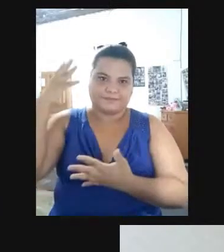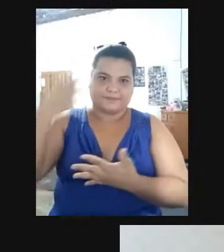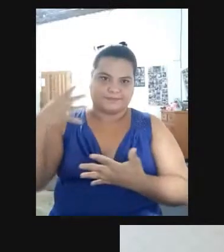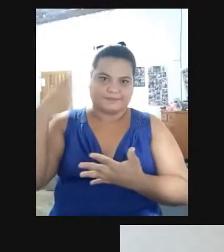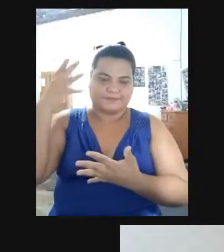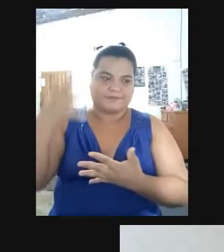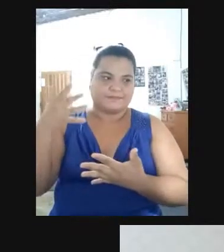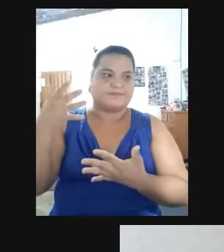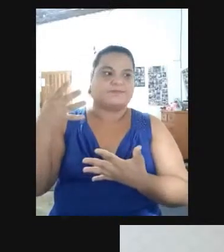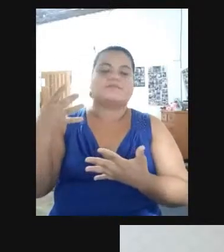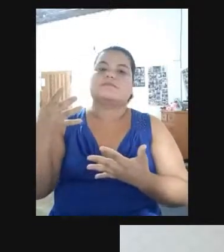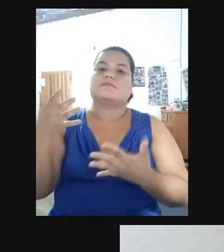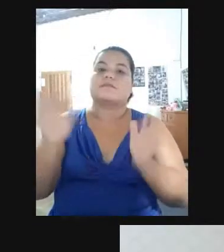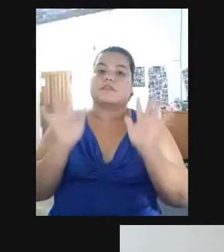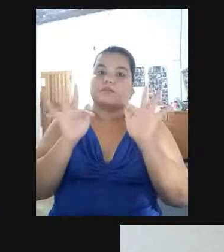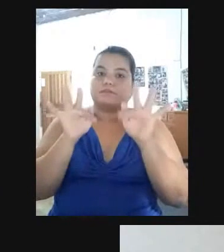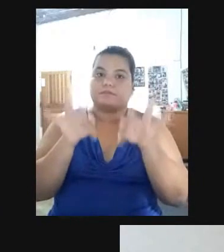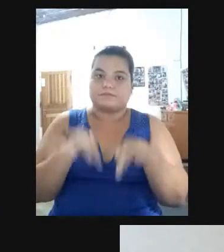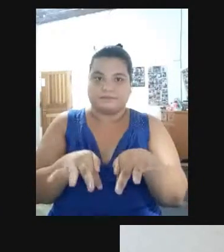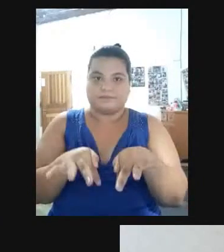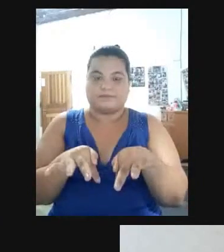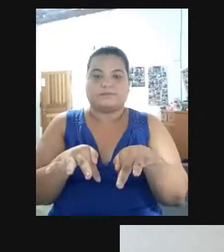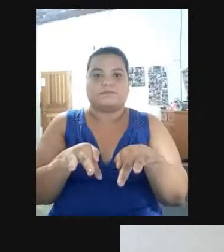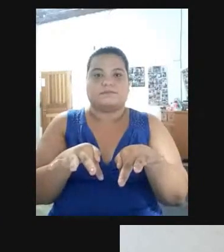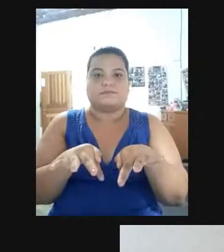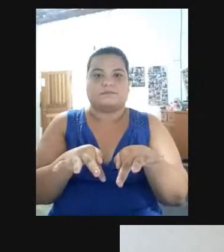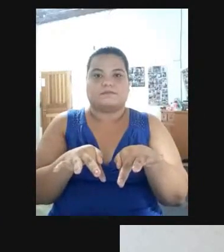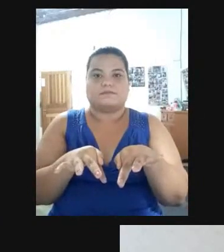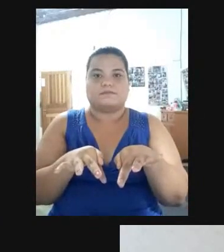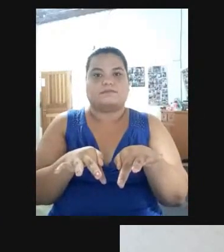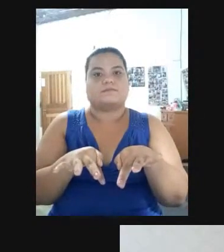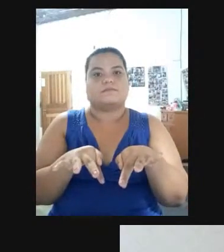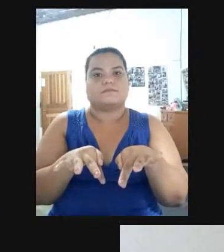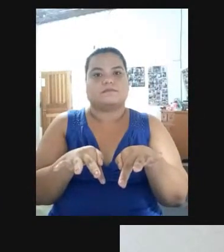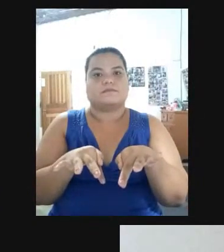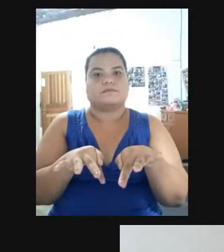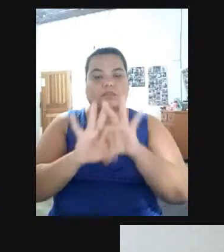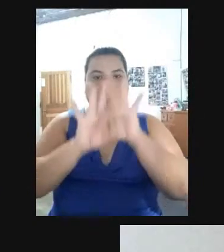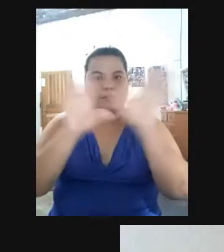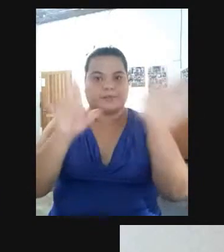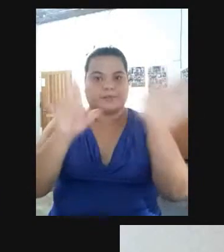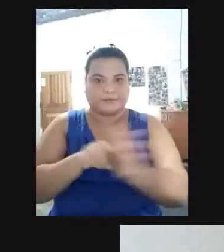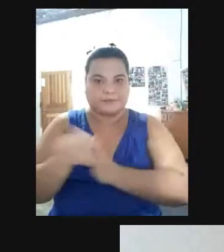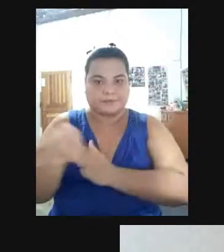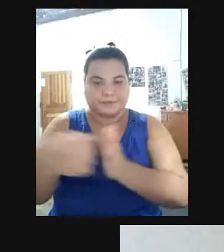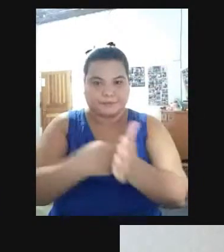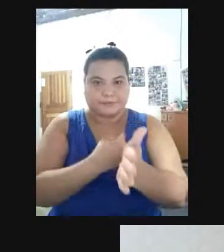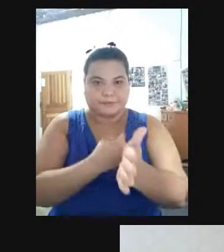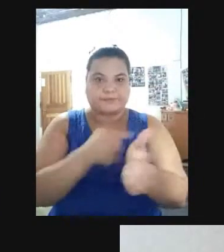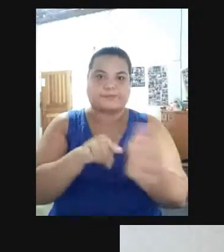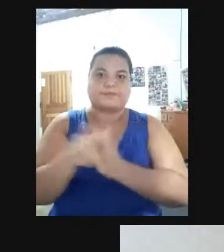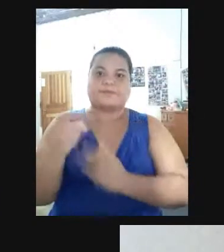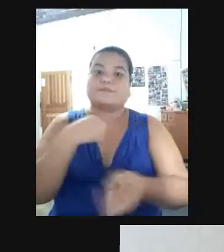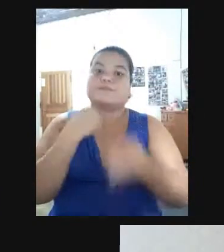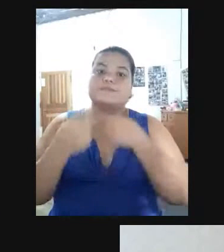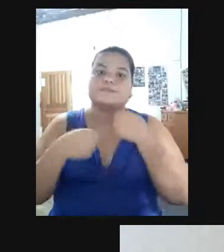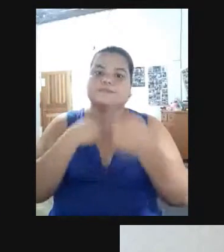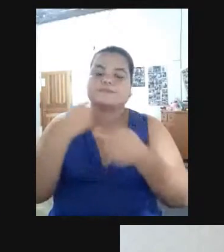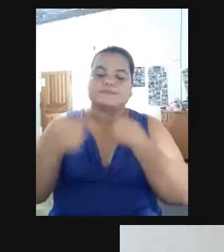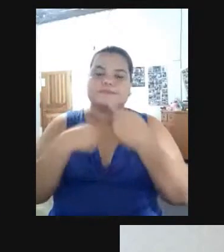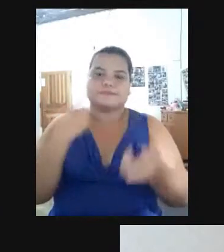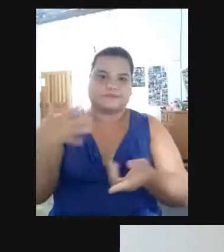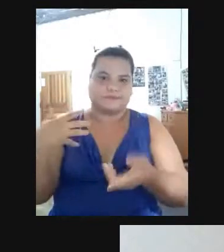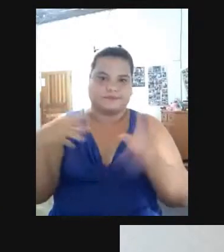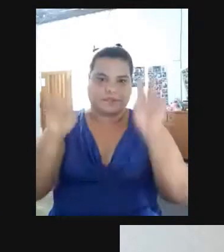E, ao final, estaremos trazendo aqui os questionamentos, as perguntas, as dúvidas da palestra que